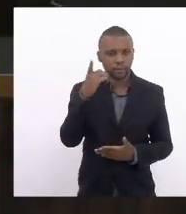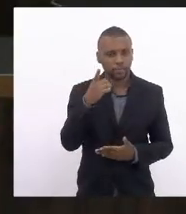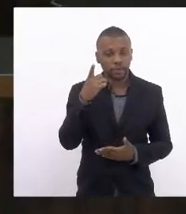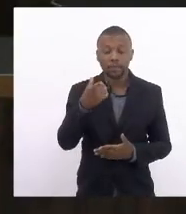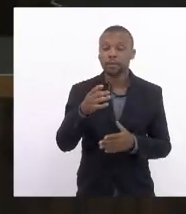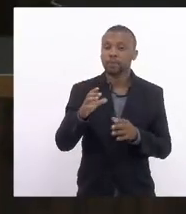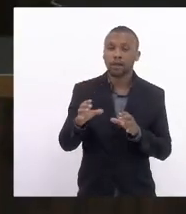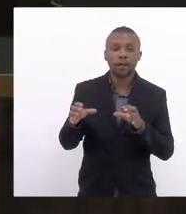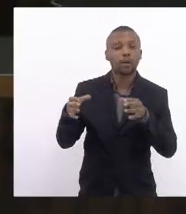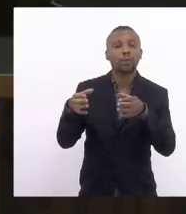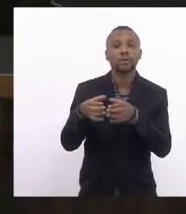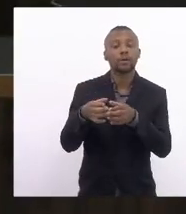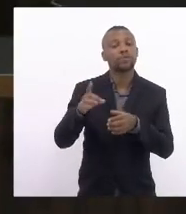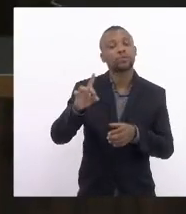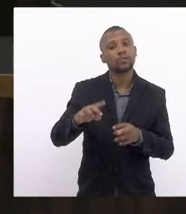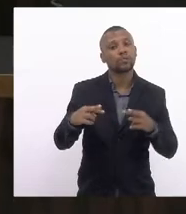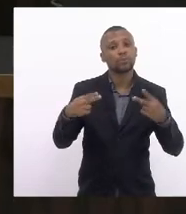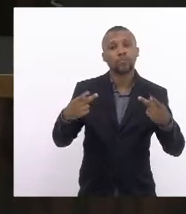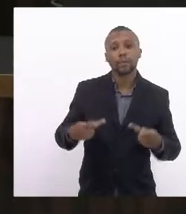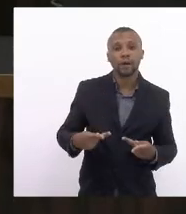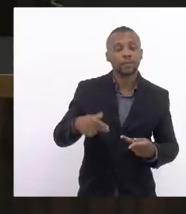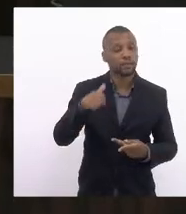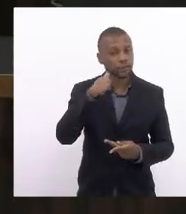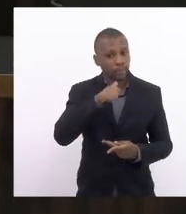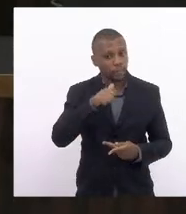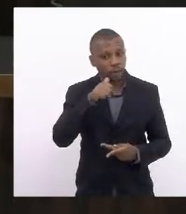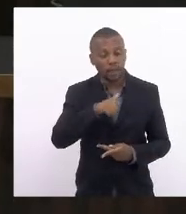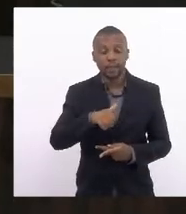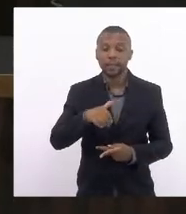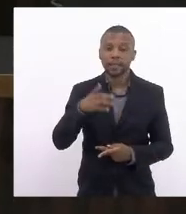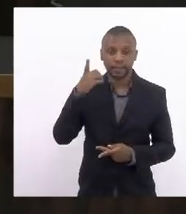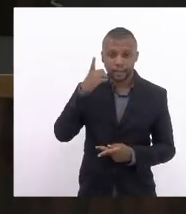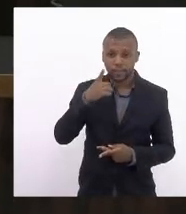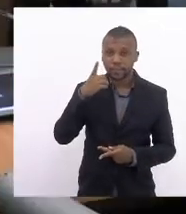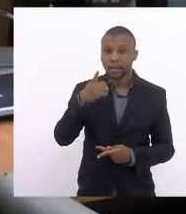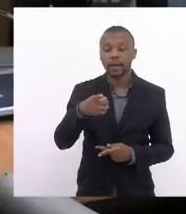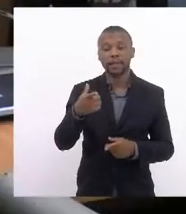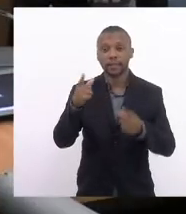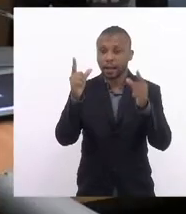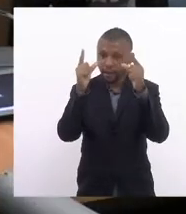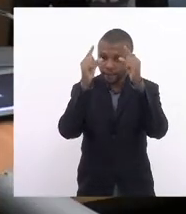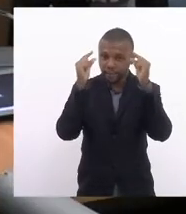de Direitos Humanos, de direitos da Mulher, deputada enfermeira Rejane.